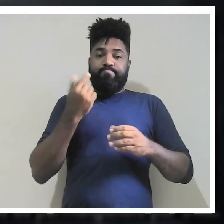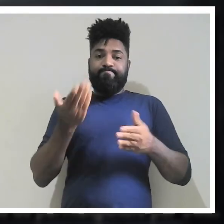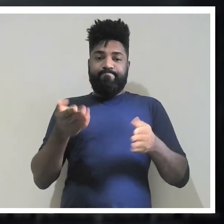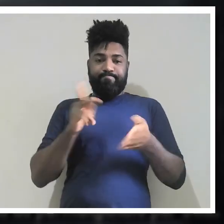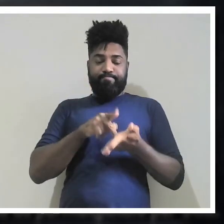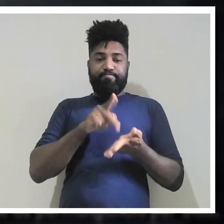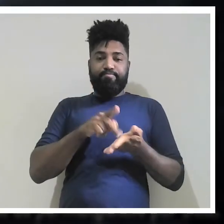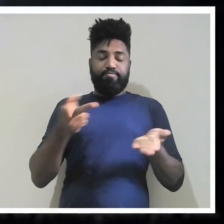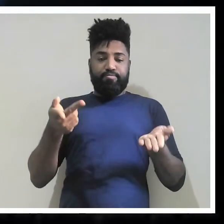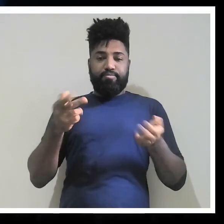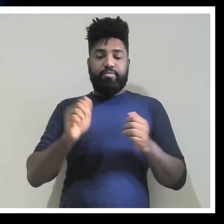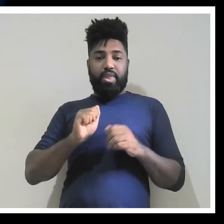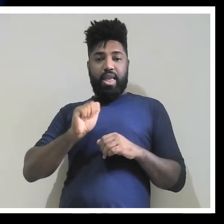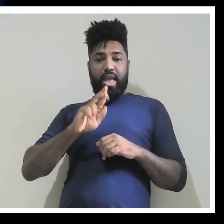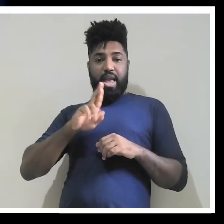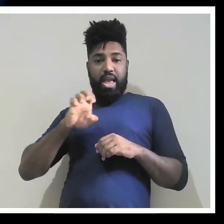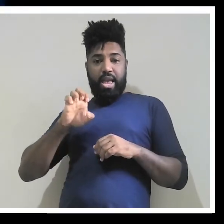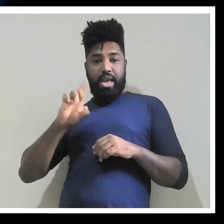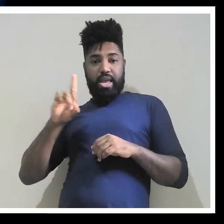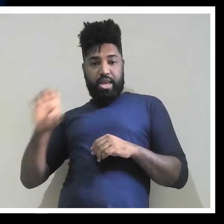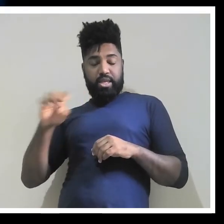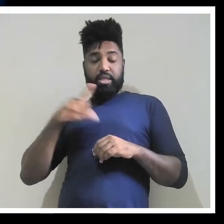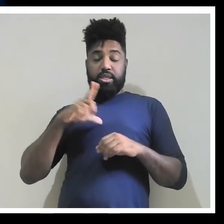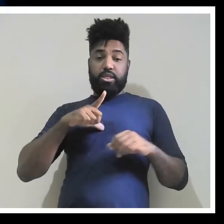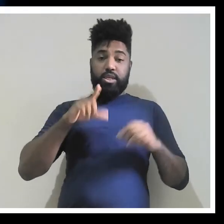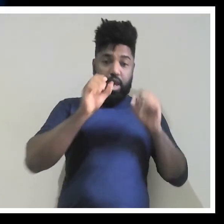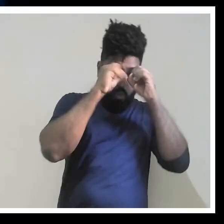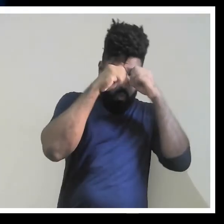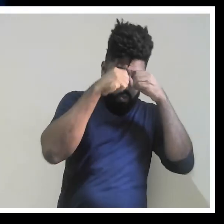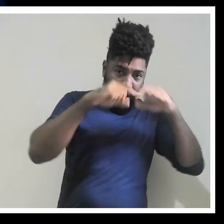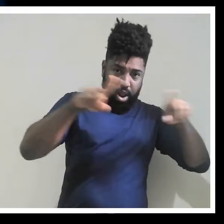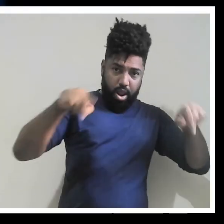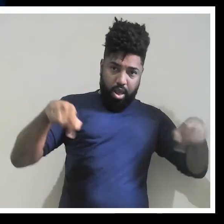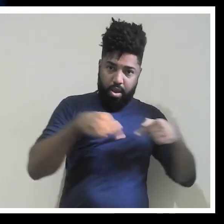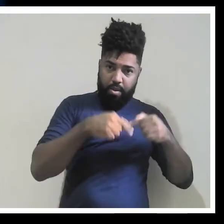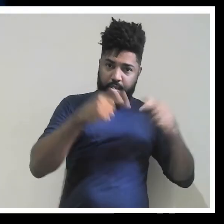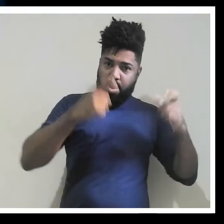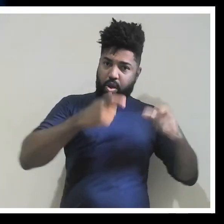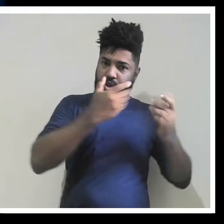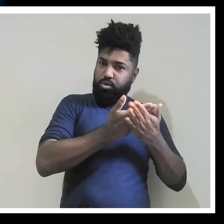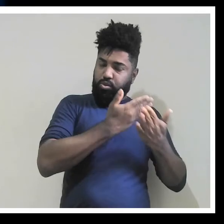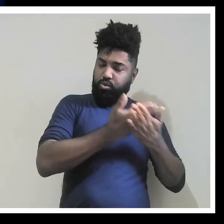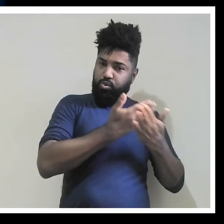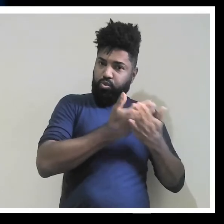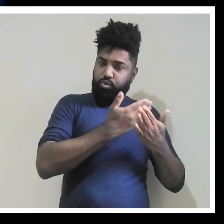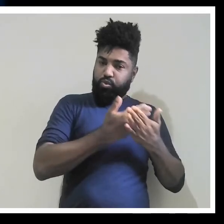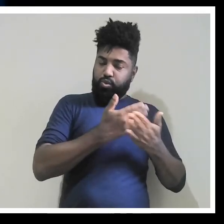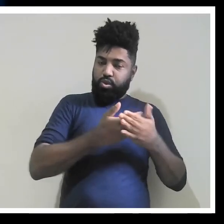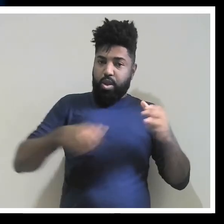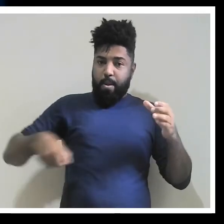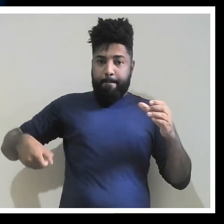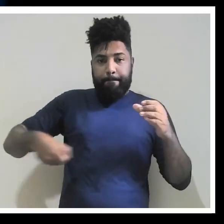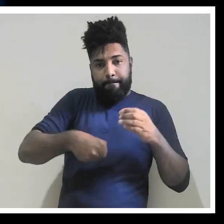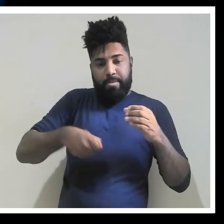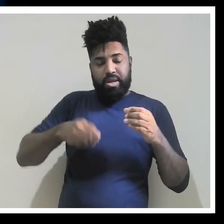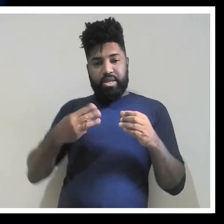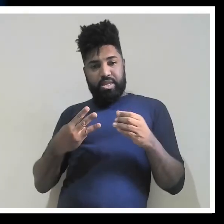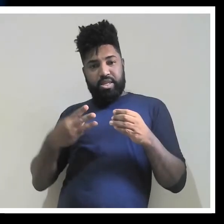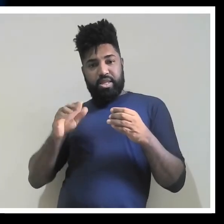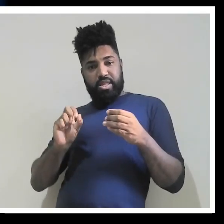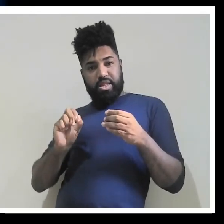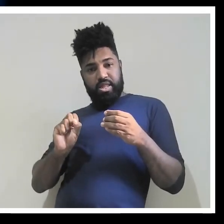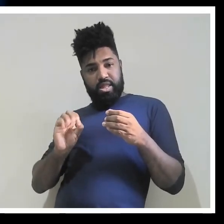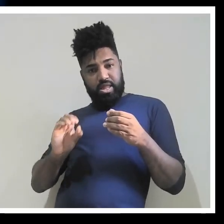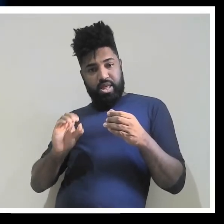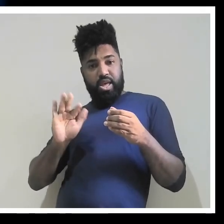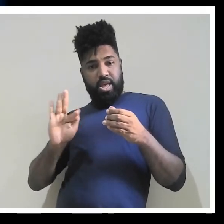muitas atividades de um laboratório de graduação, uma bomba de vácuo de 3 CFM e estágios simples já resolveriam muita